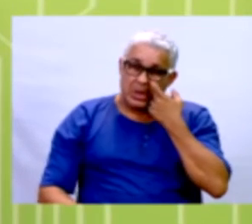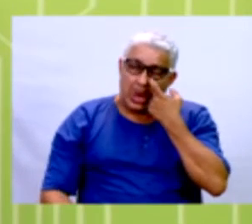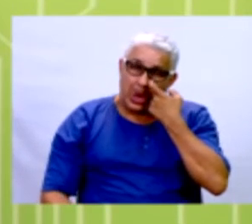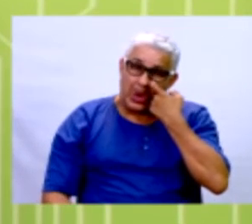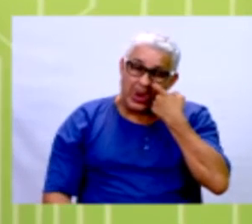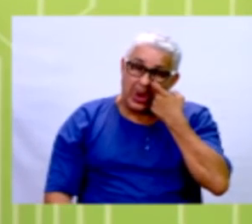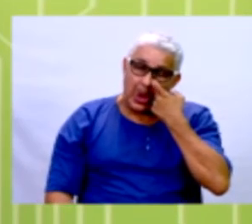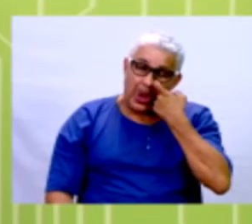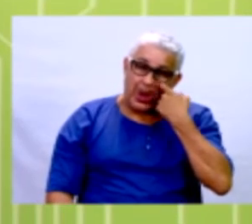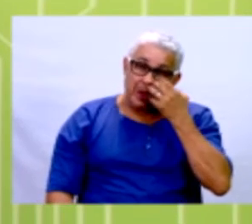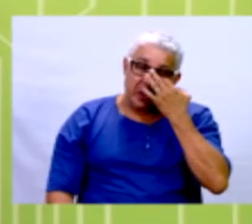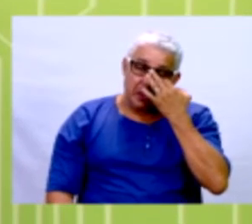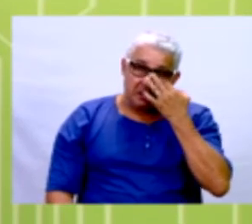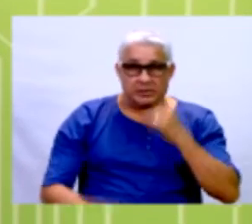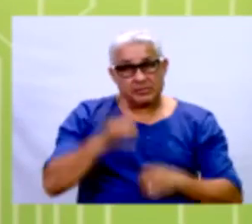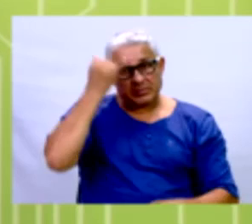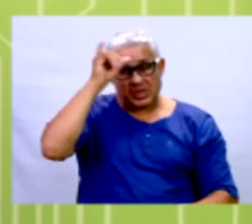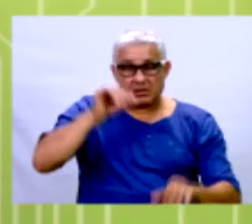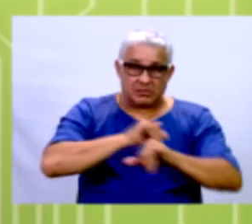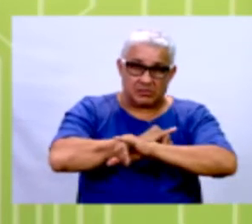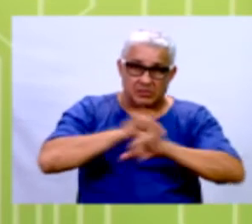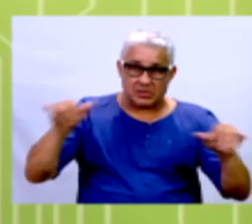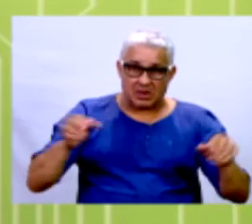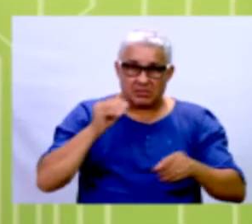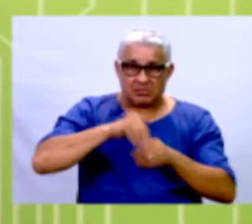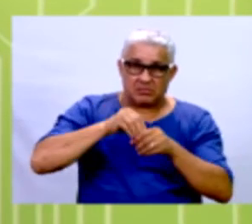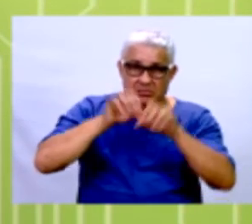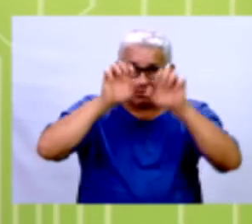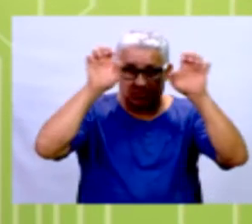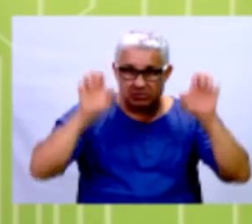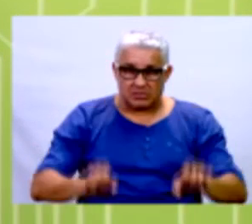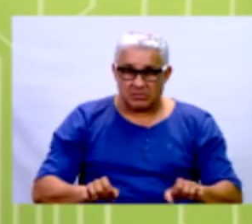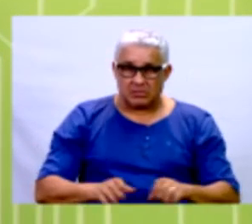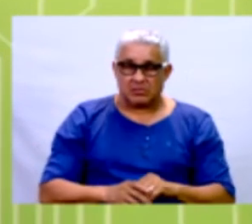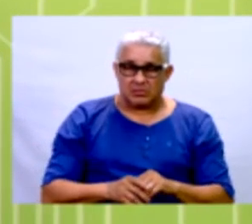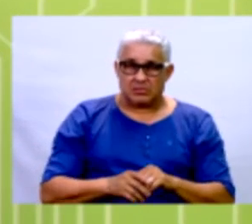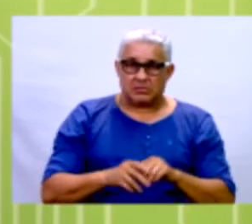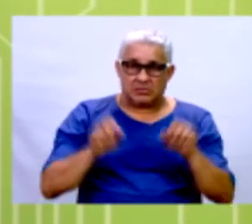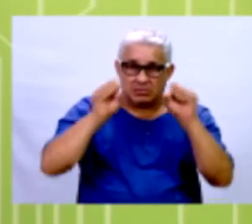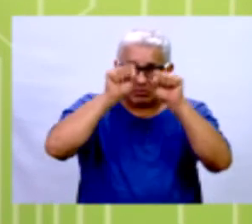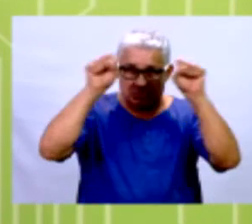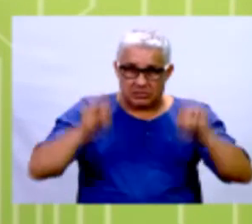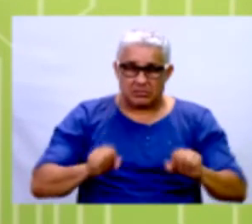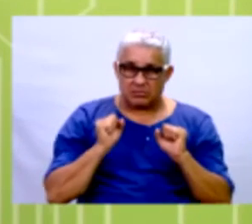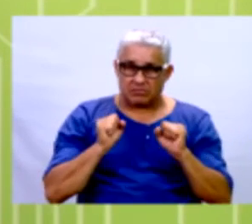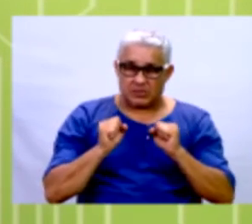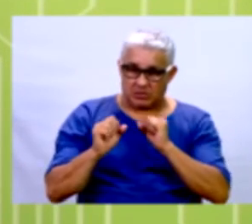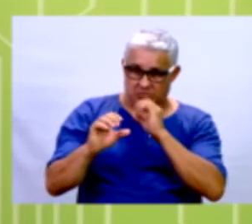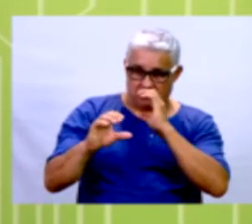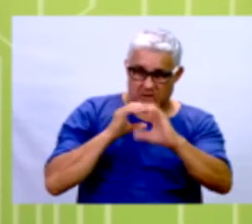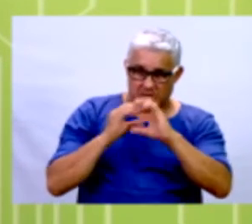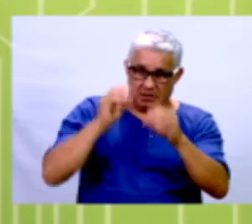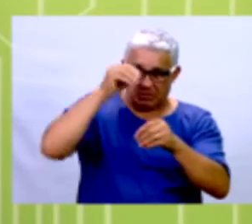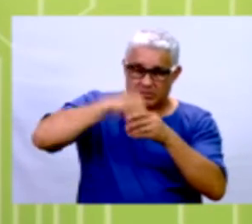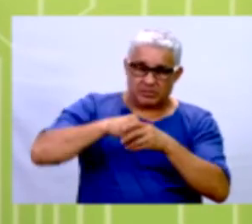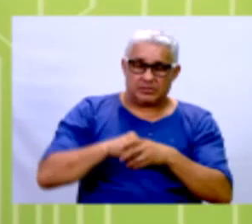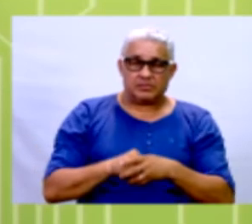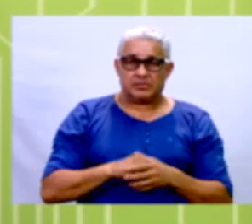não transmitir essa informação desestruturada e fazer com que sistemas possam se comunicar, né,